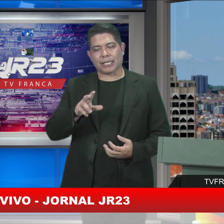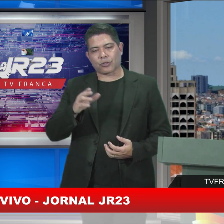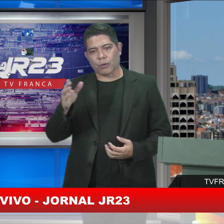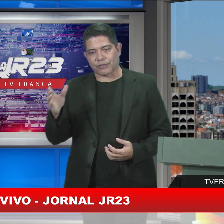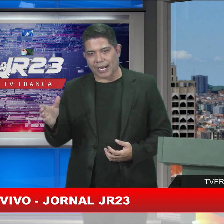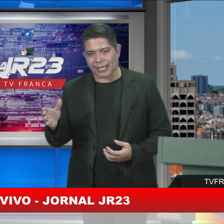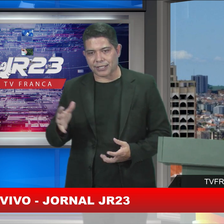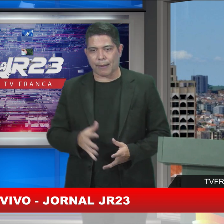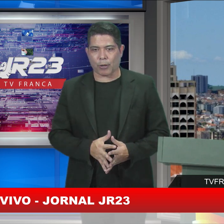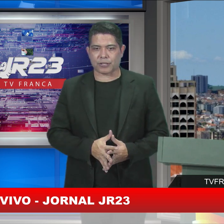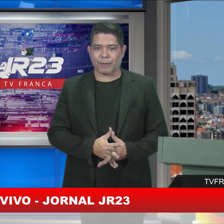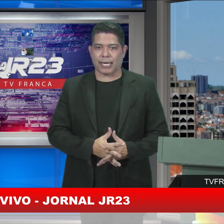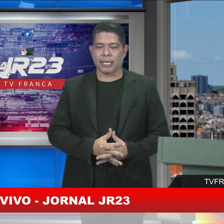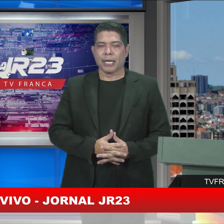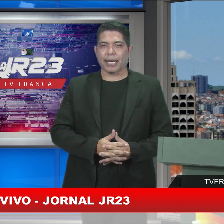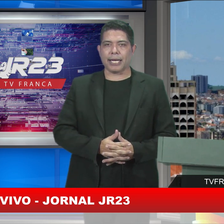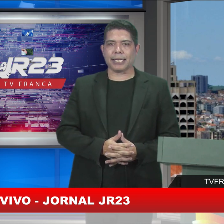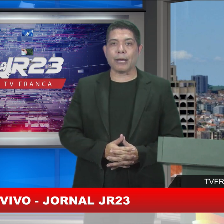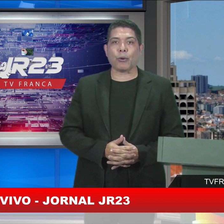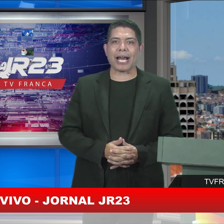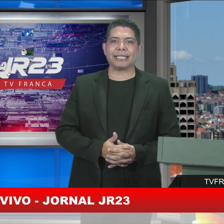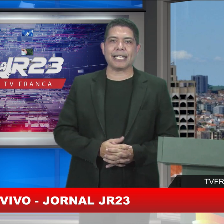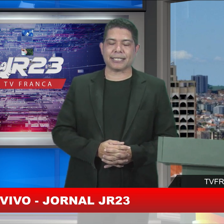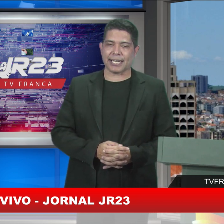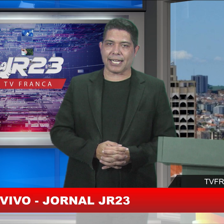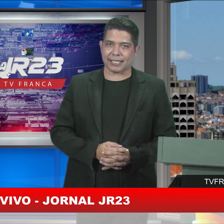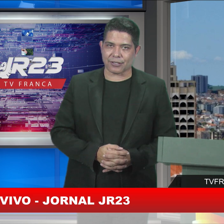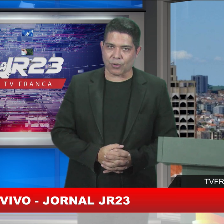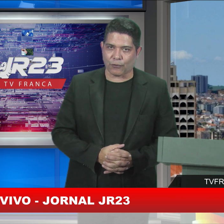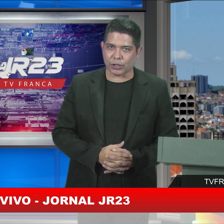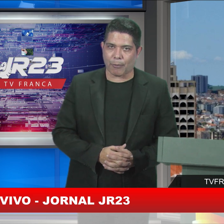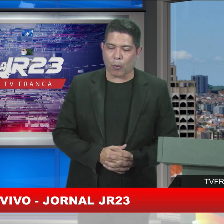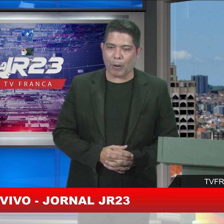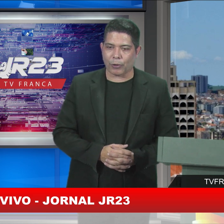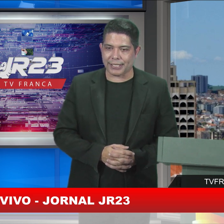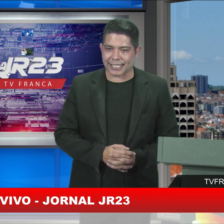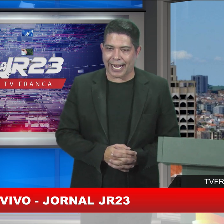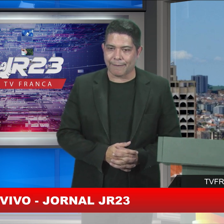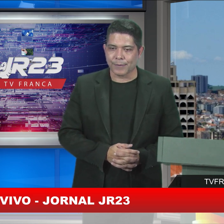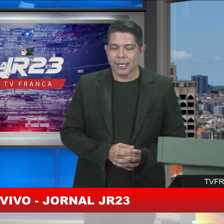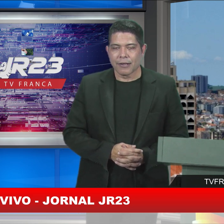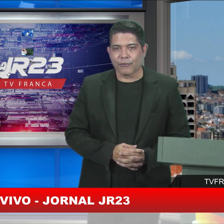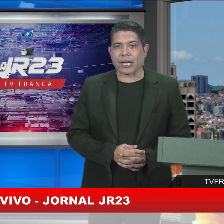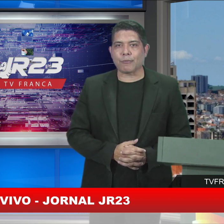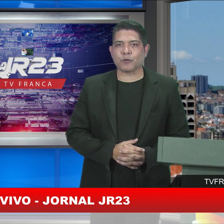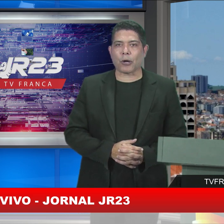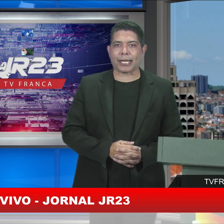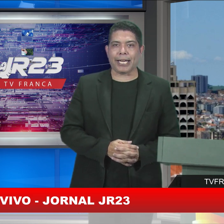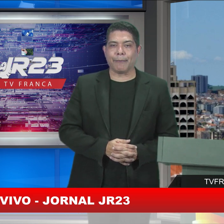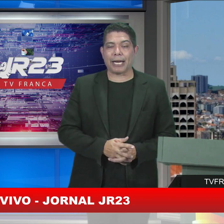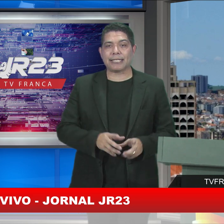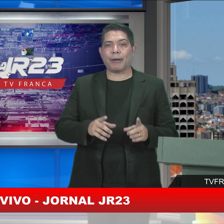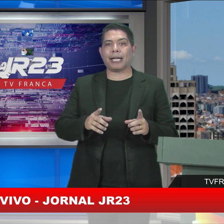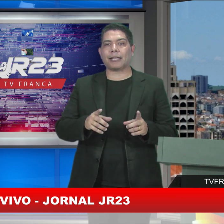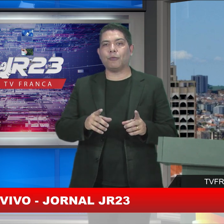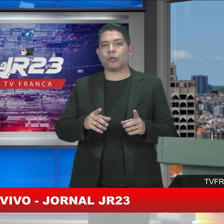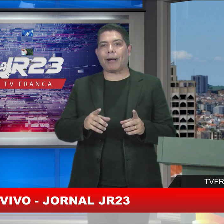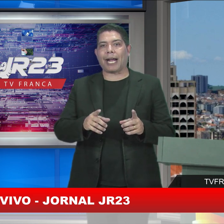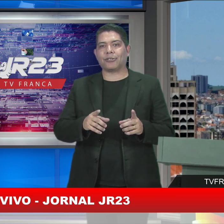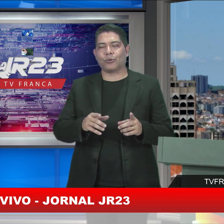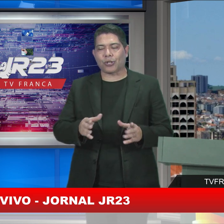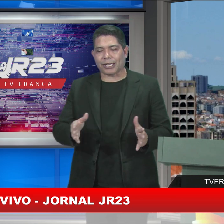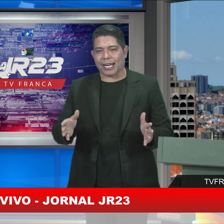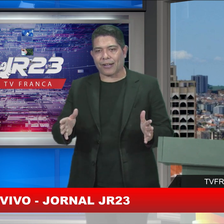uma das duas vagas na próxima temporada na Série A3 do futebol paulista. Ficamos por aqui, mas amanhã tem